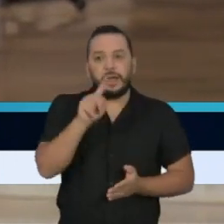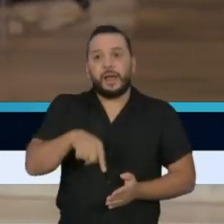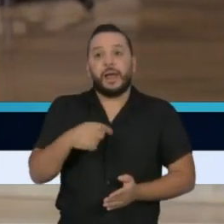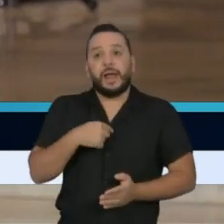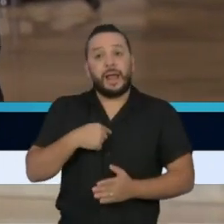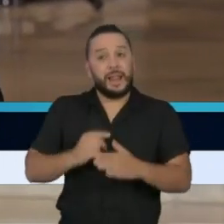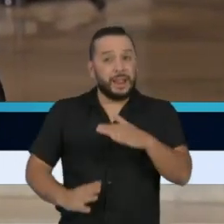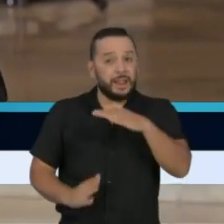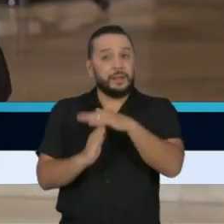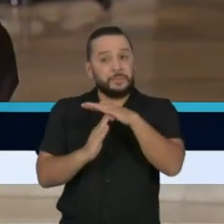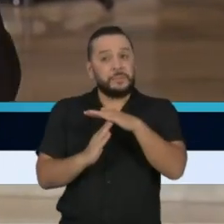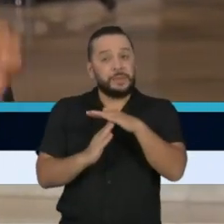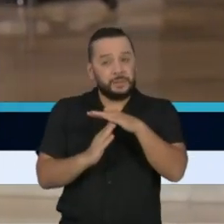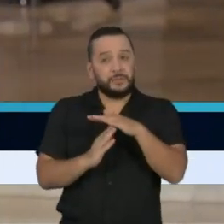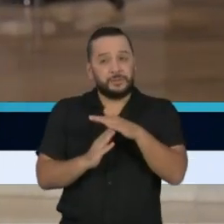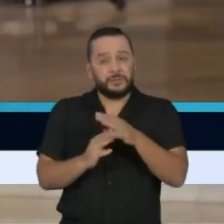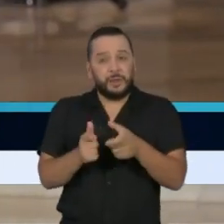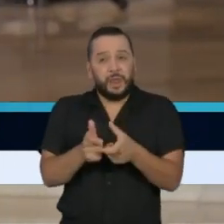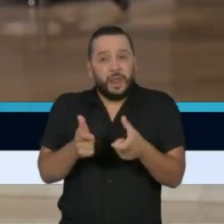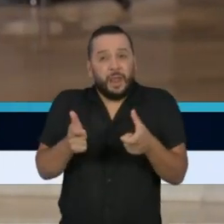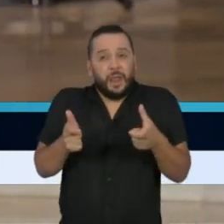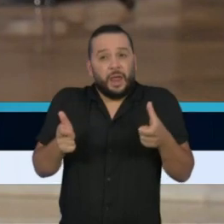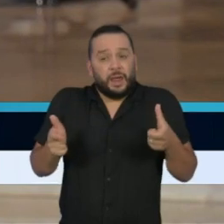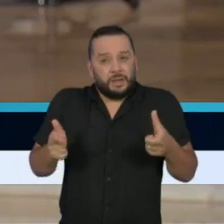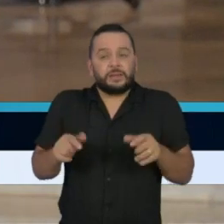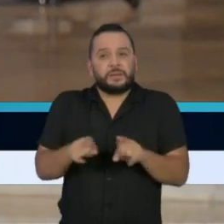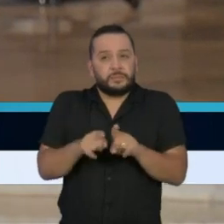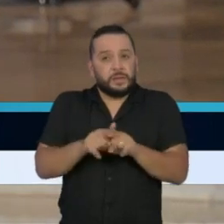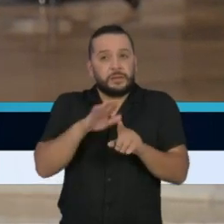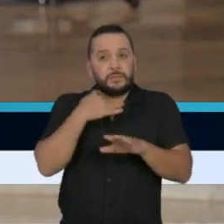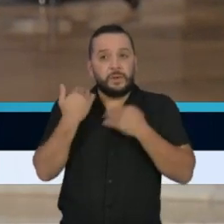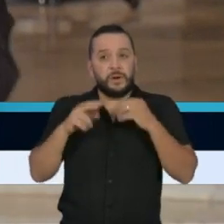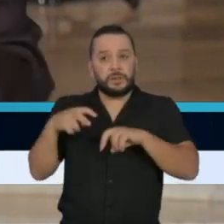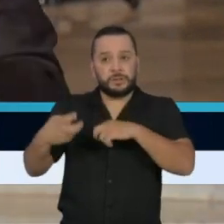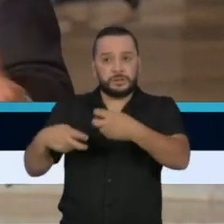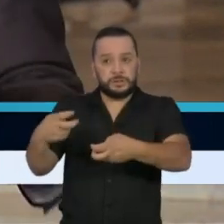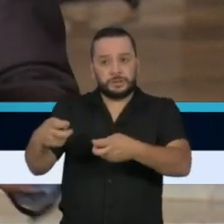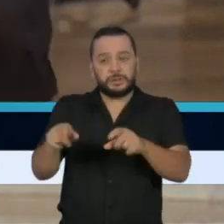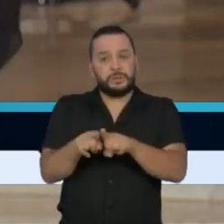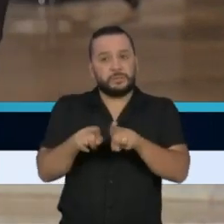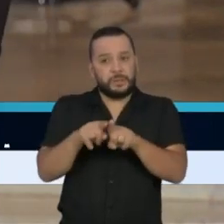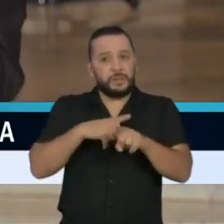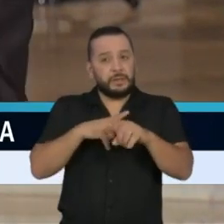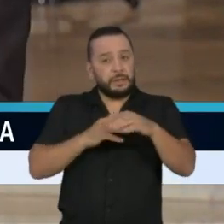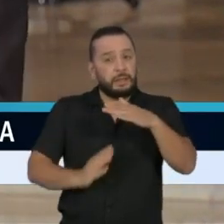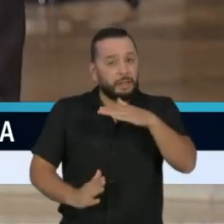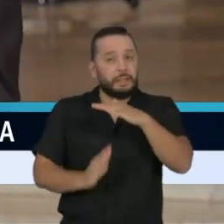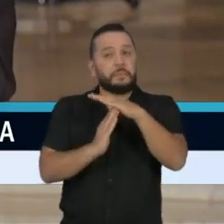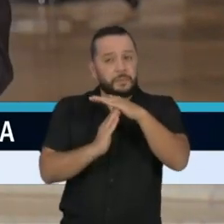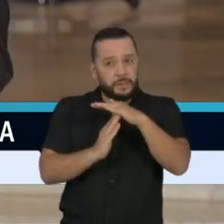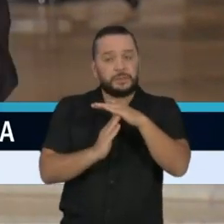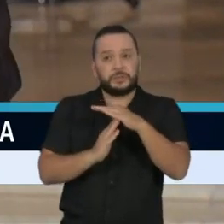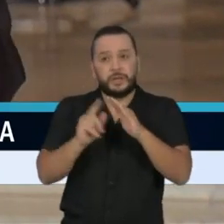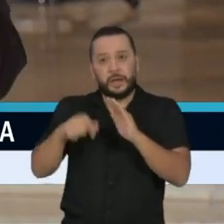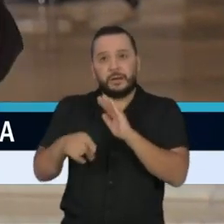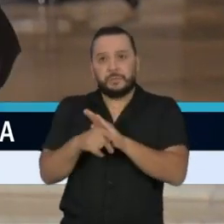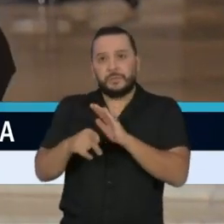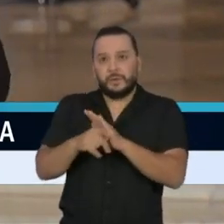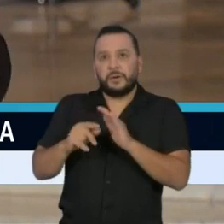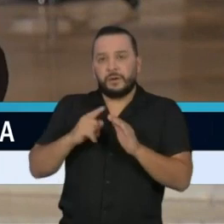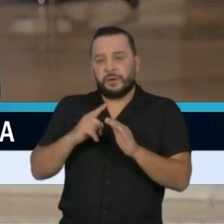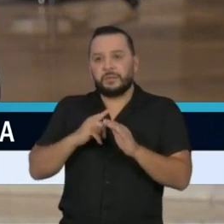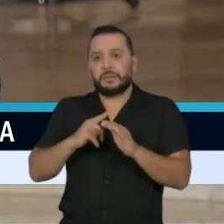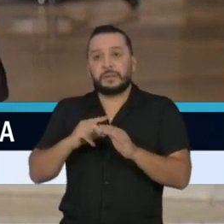nesse momento, o número de óbitos e o número de casos notificados, eles estão na base, né, da curva, né? Seja 5%,